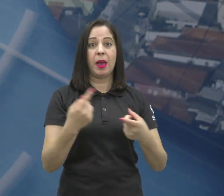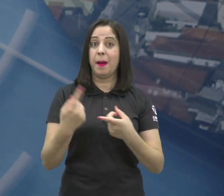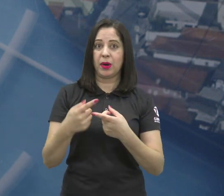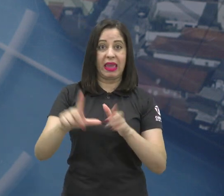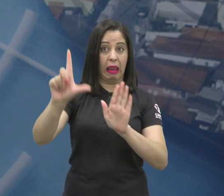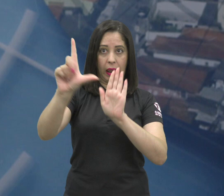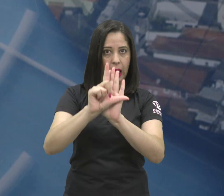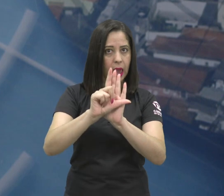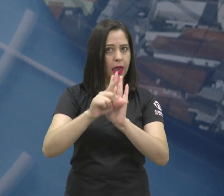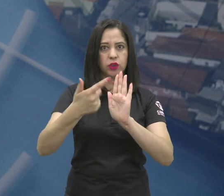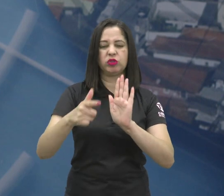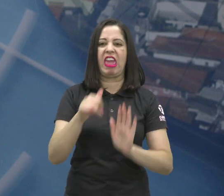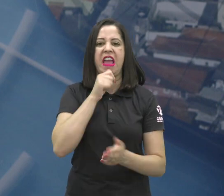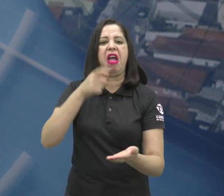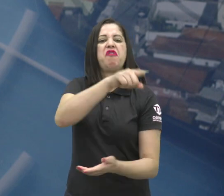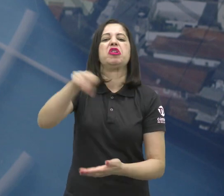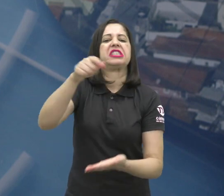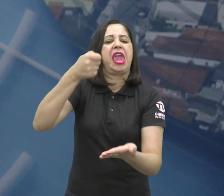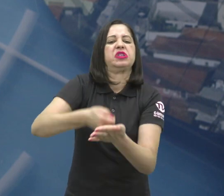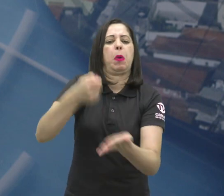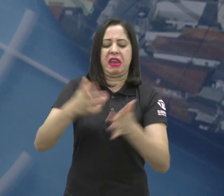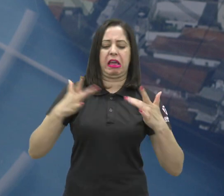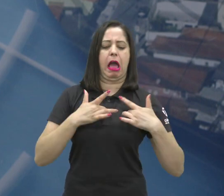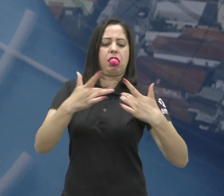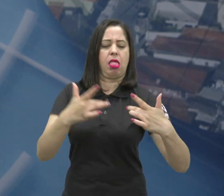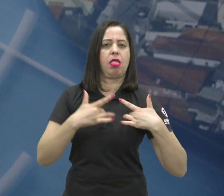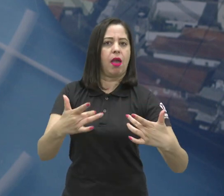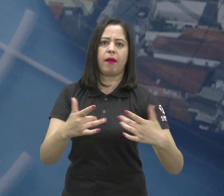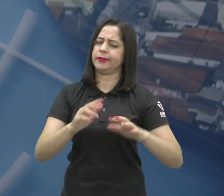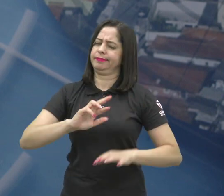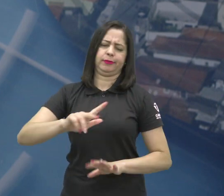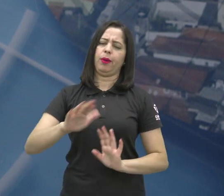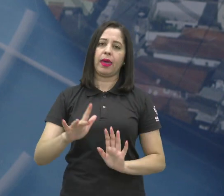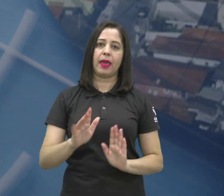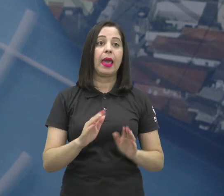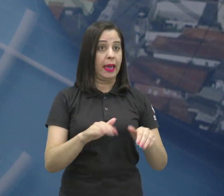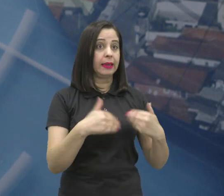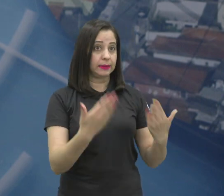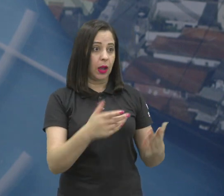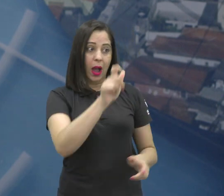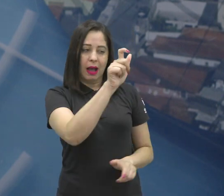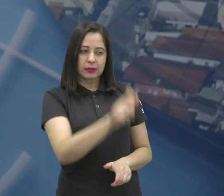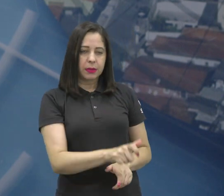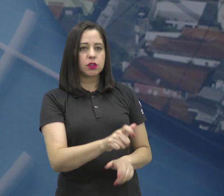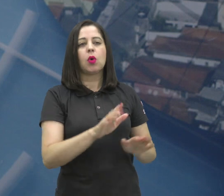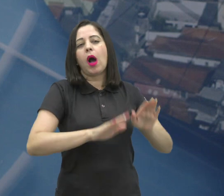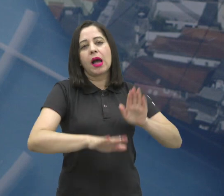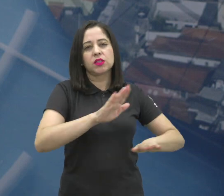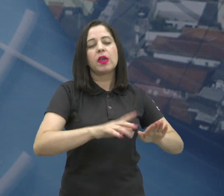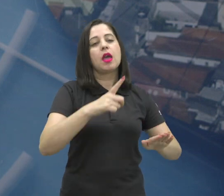né? Estipulando que a pessoa deve ou não ser solidária, né? Então, muitas vezes vai mais por conta do conceito